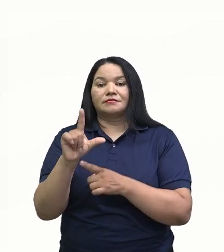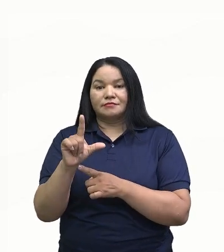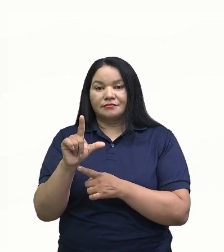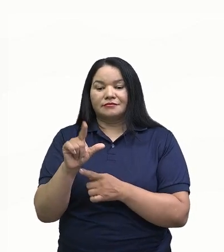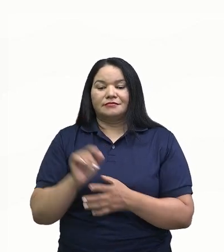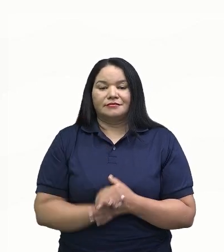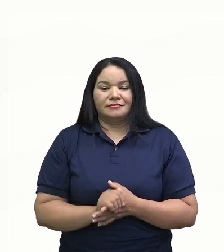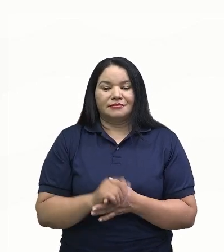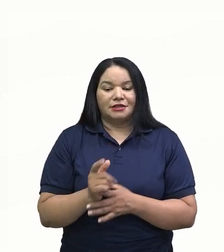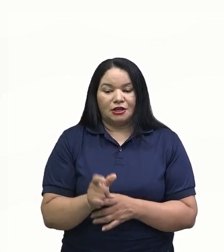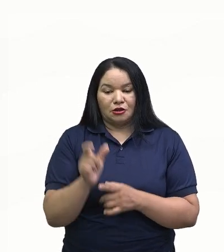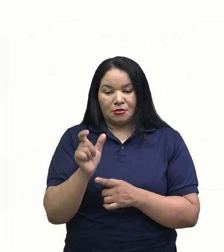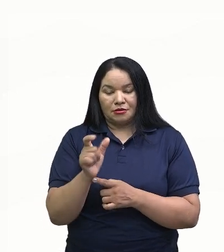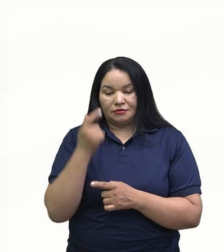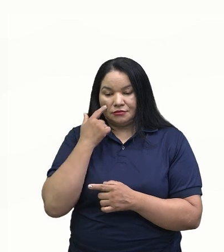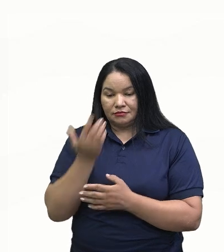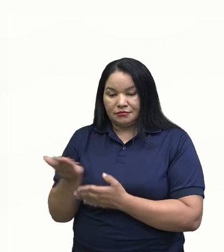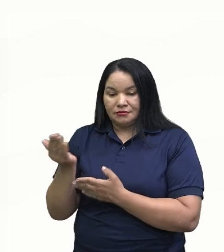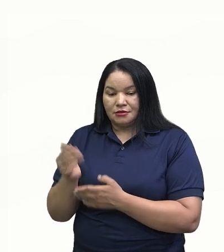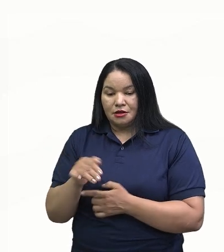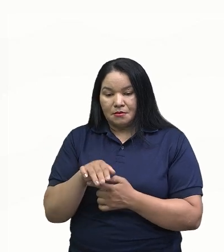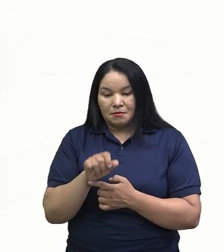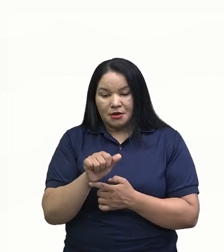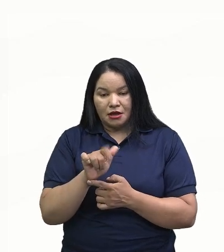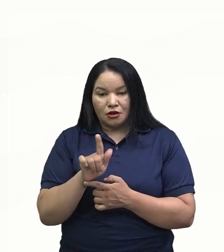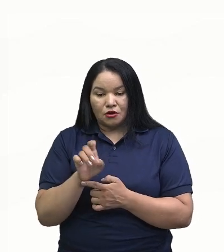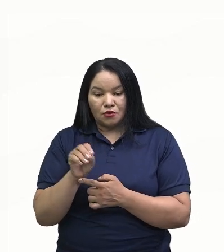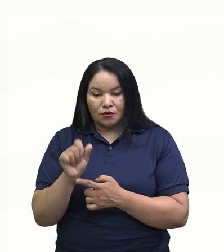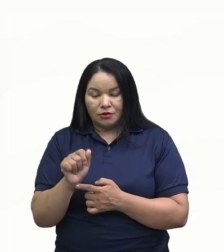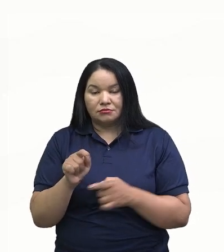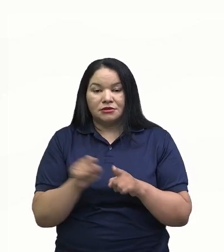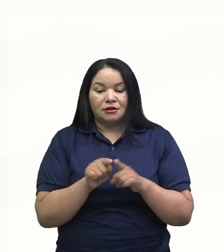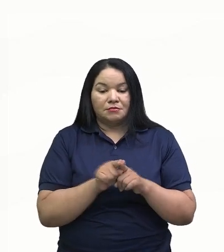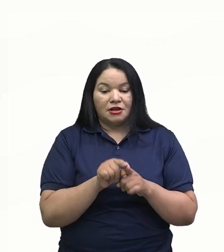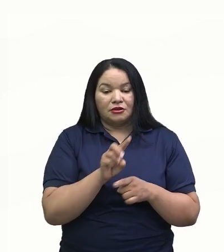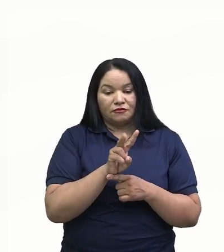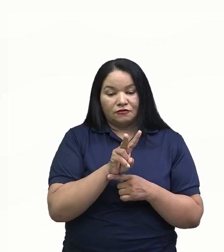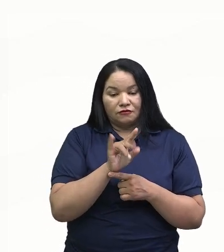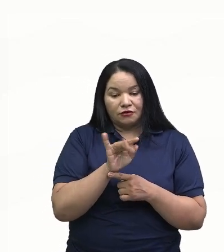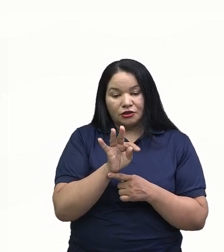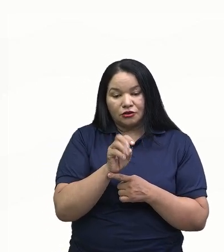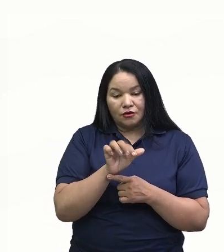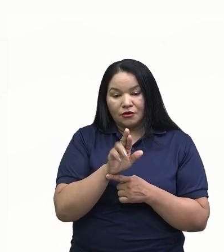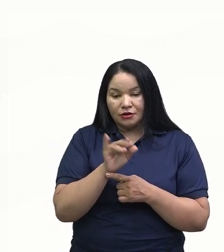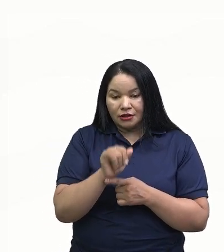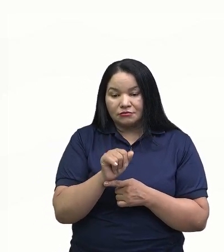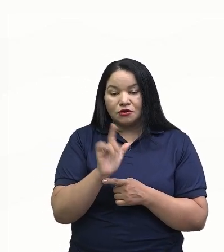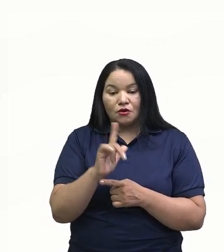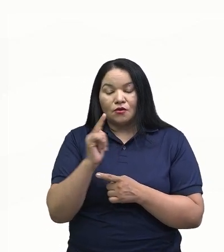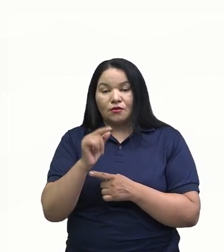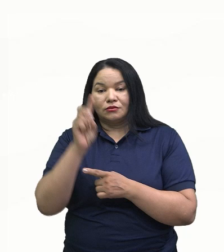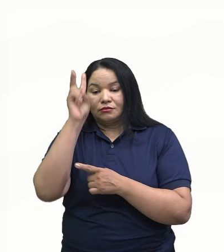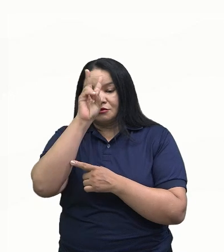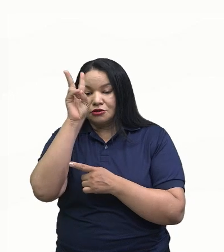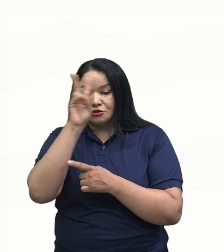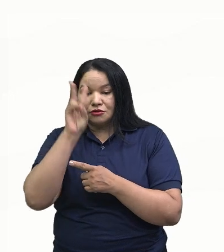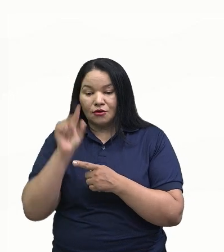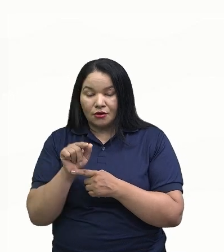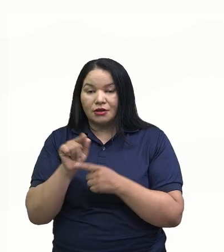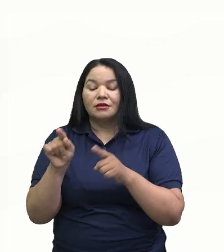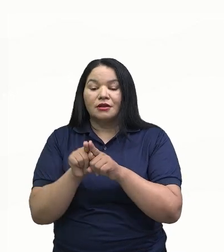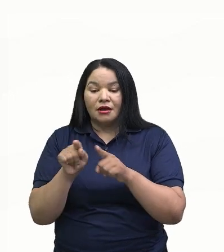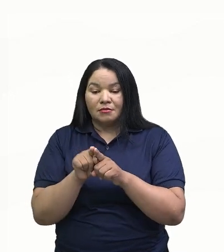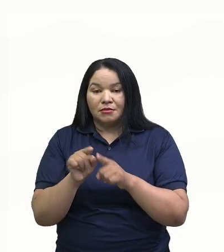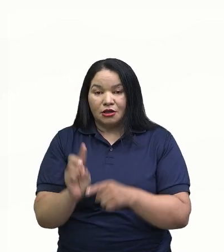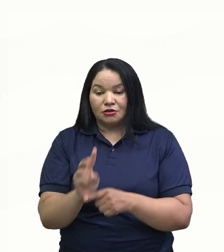nós temos na palavra mágoa, vitória, né? Perceberam que termina com um A aqui? História. Então, todas elas são